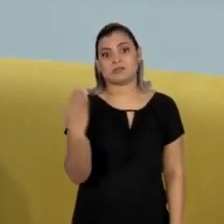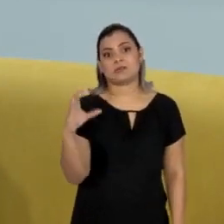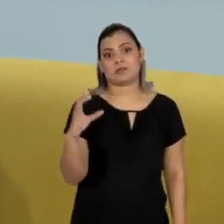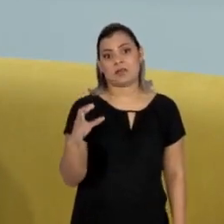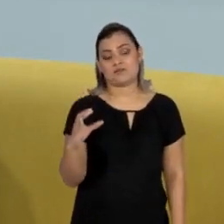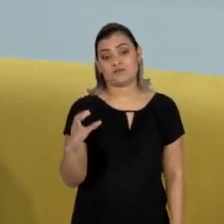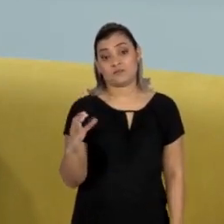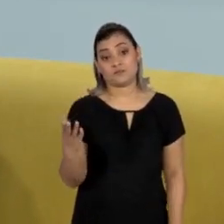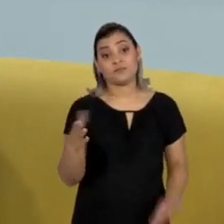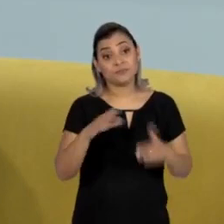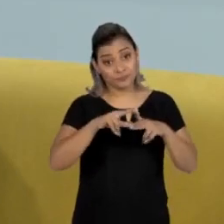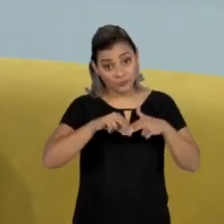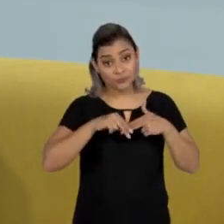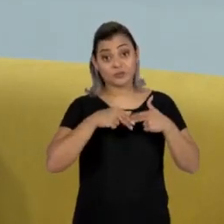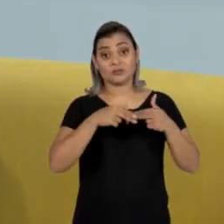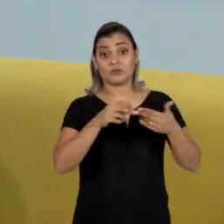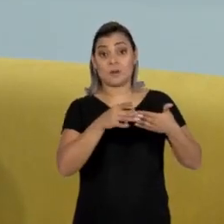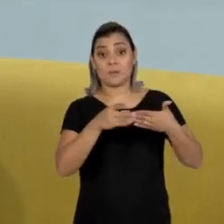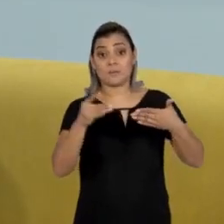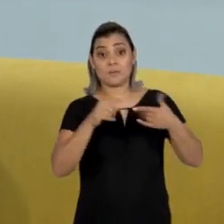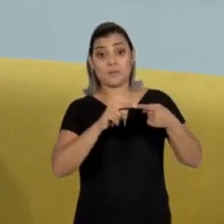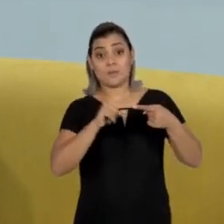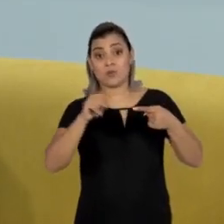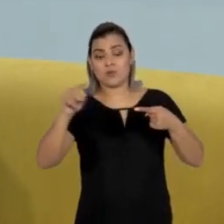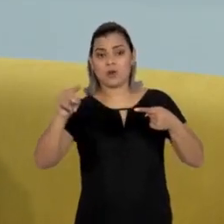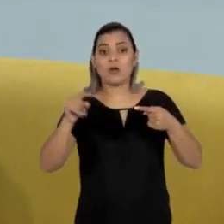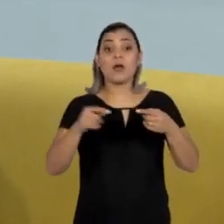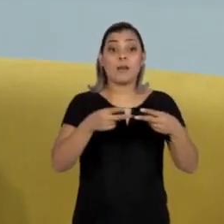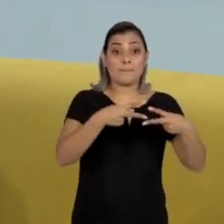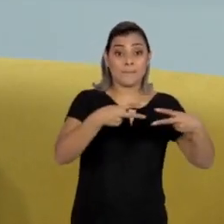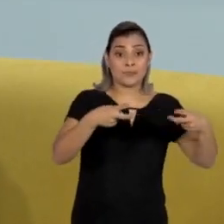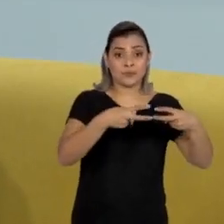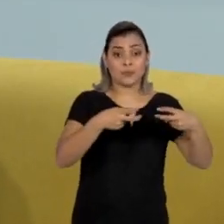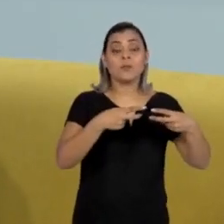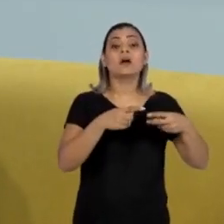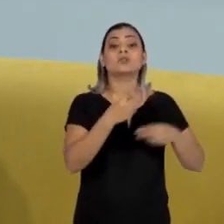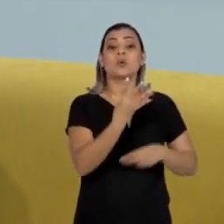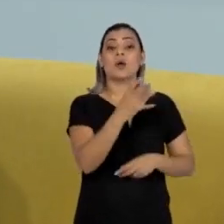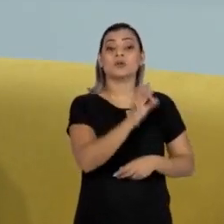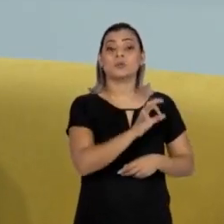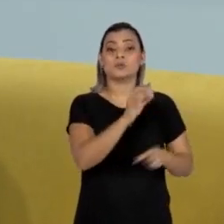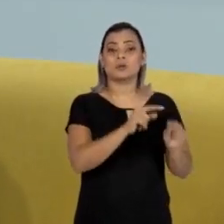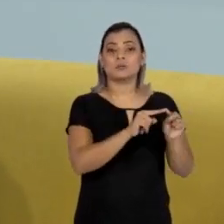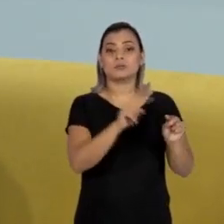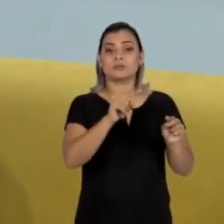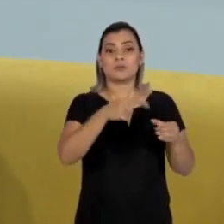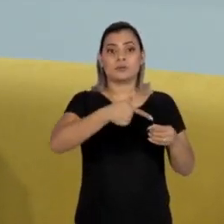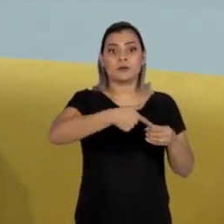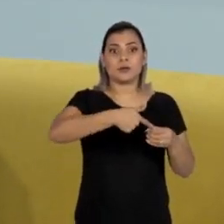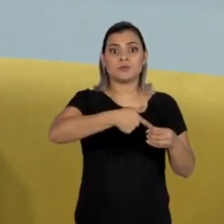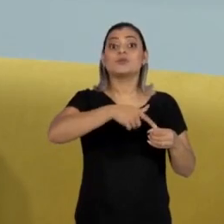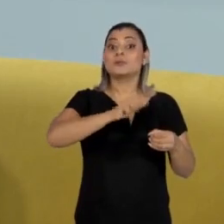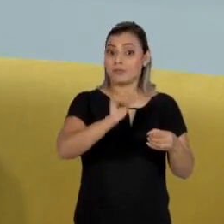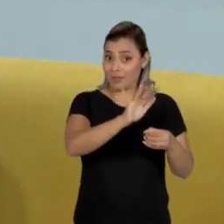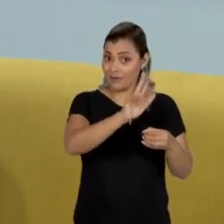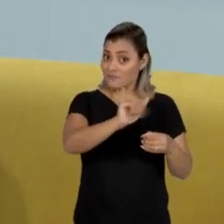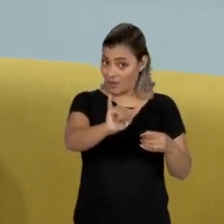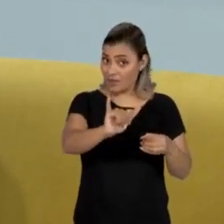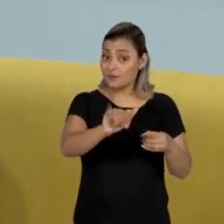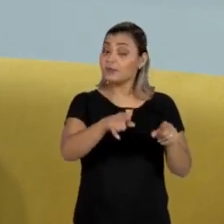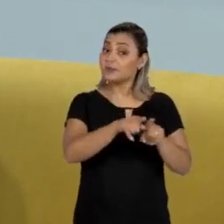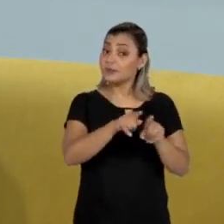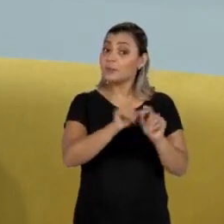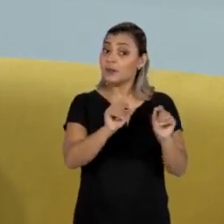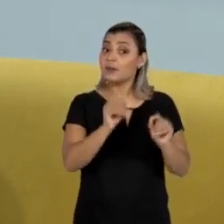4,26. Por causa do aumento, a Petrobras anunciou uma elevação de 4% no preço da gasolina nas refinarias e é